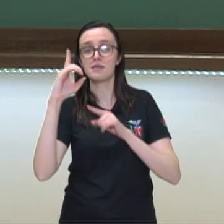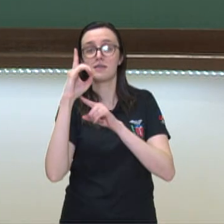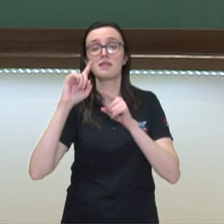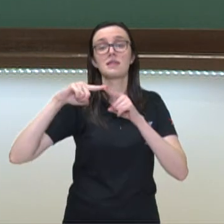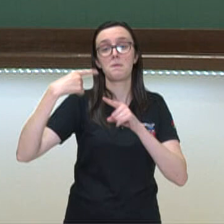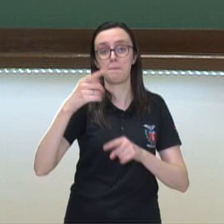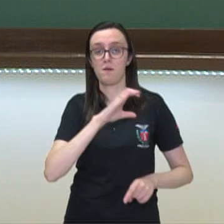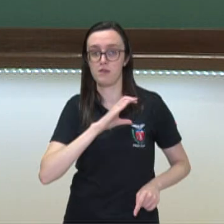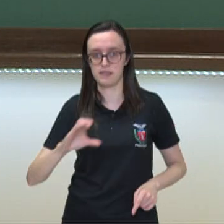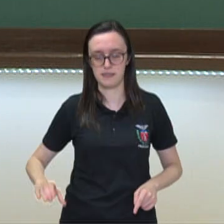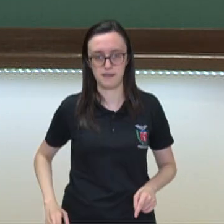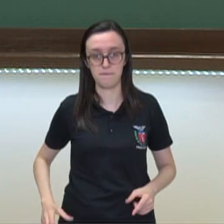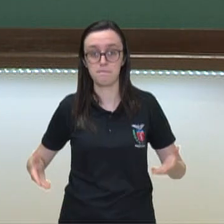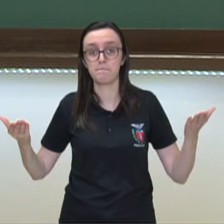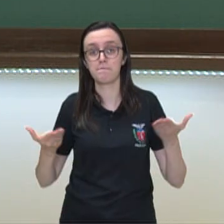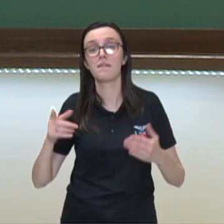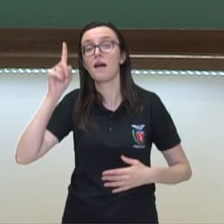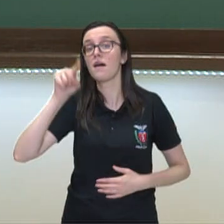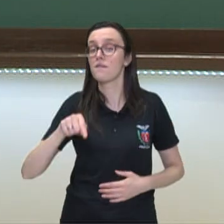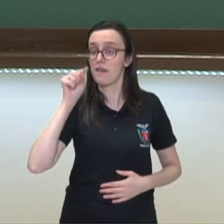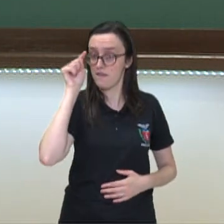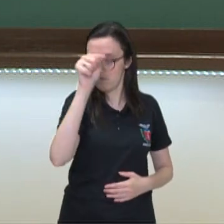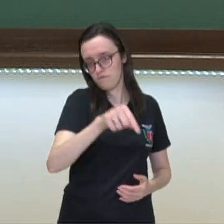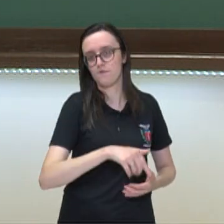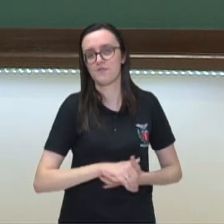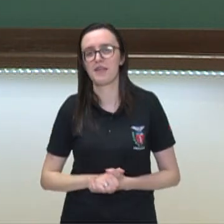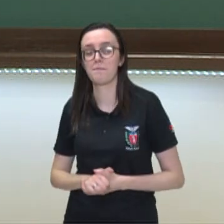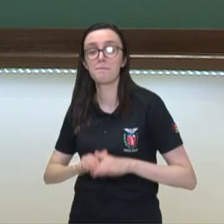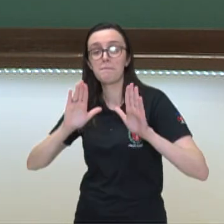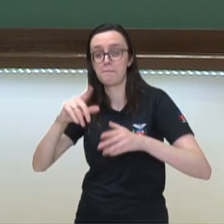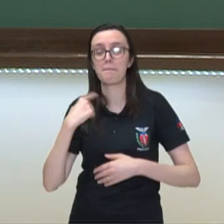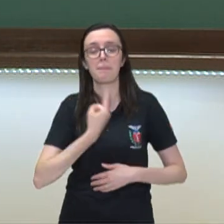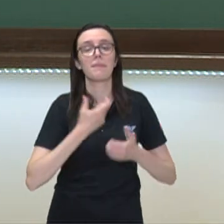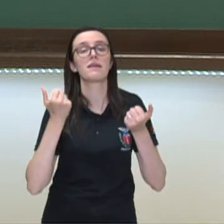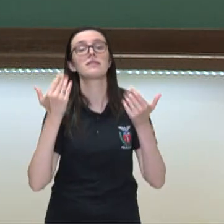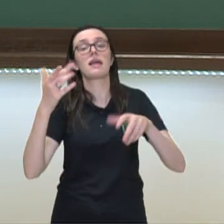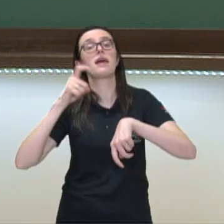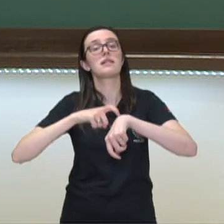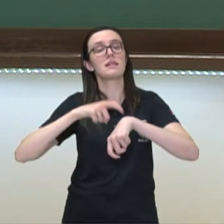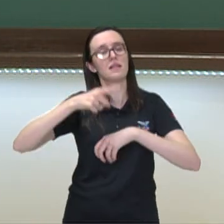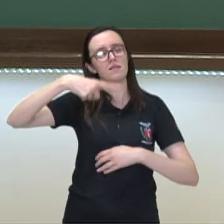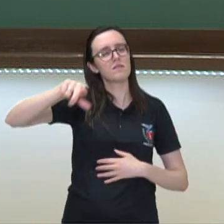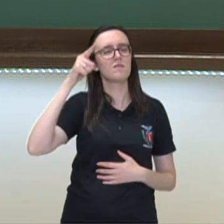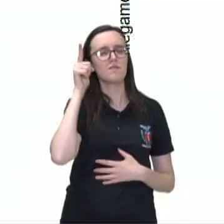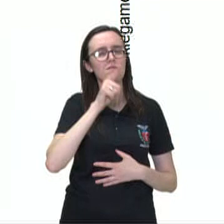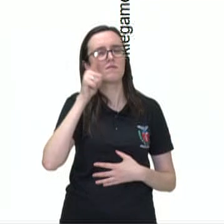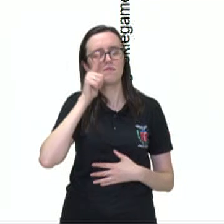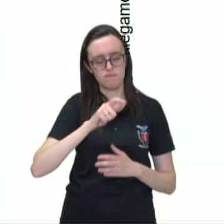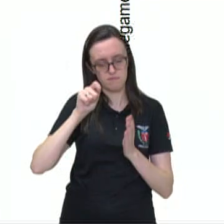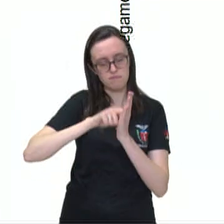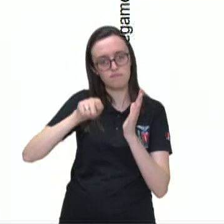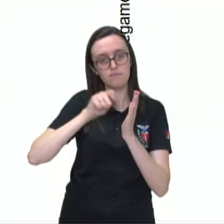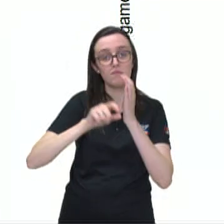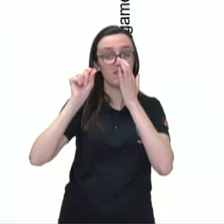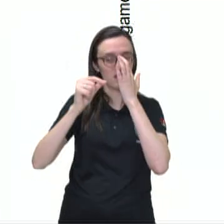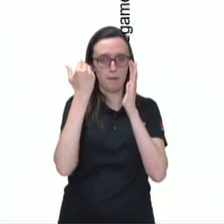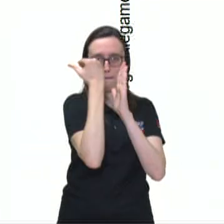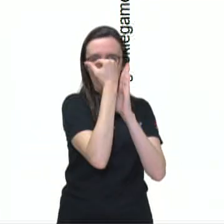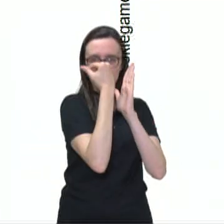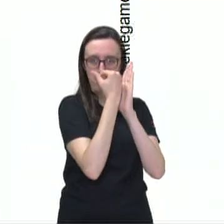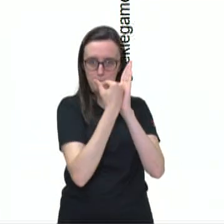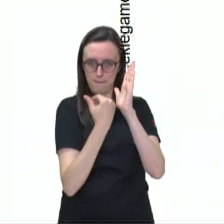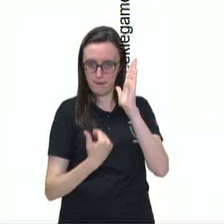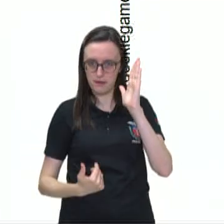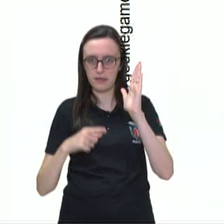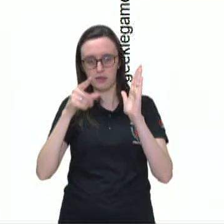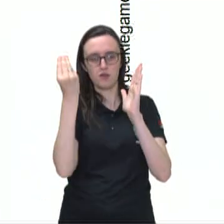Bom, agora é com vocês. Vamos dar um tempo para vocês escreverem uma lista